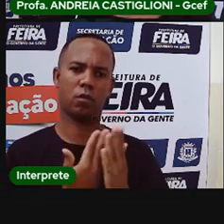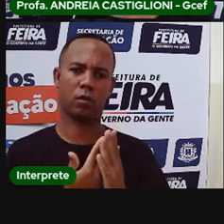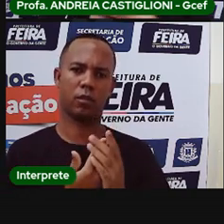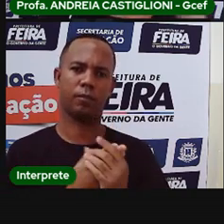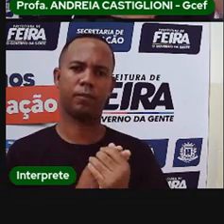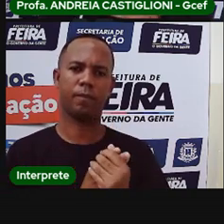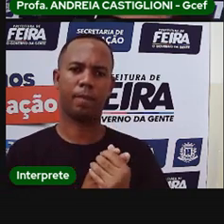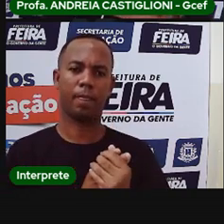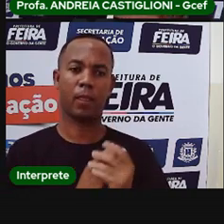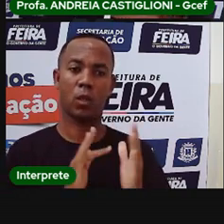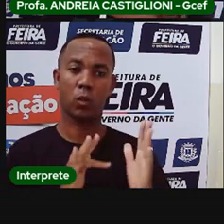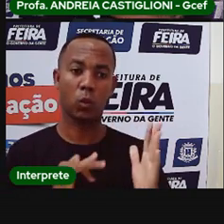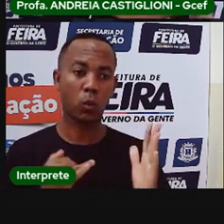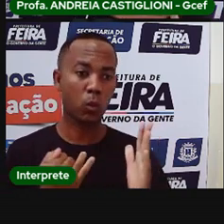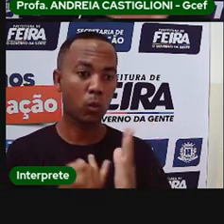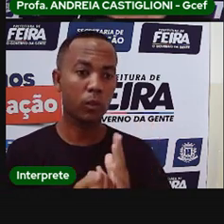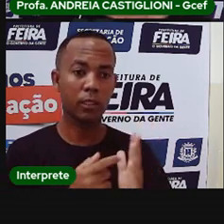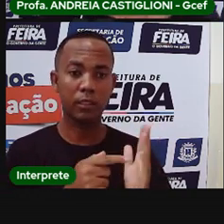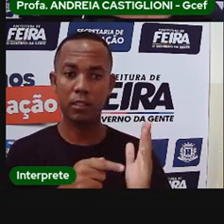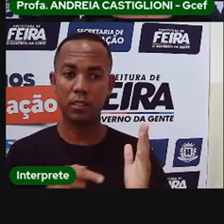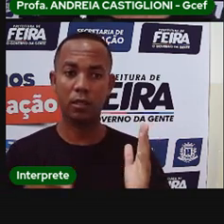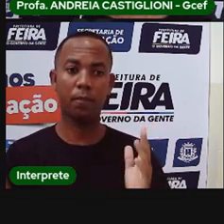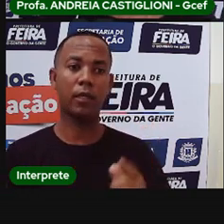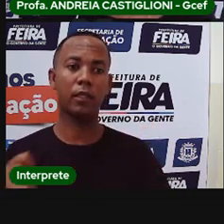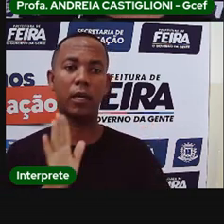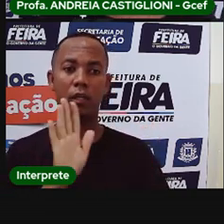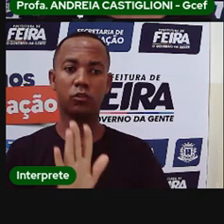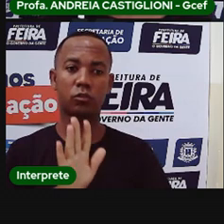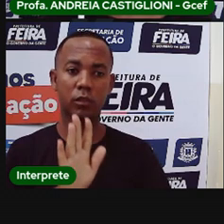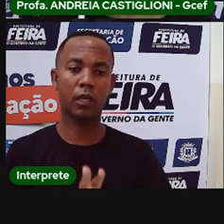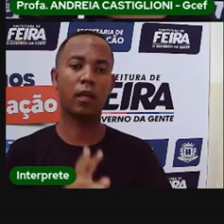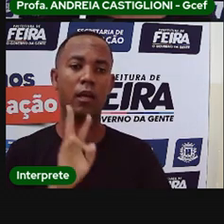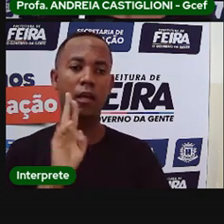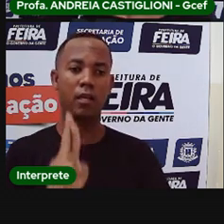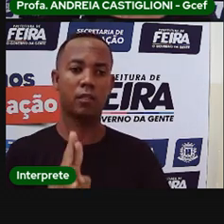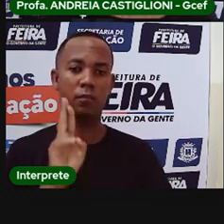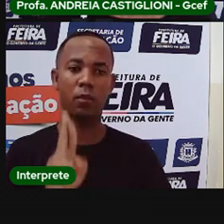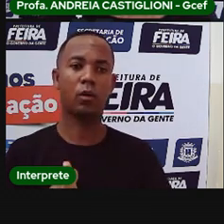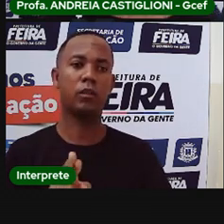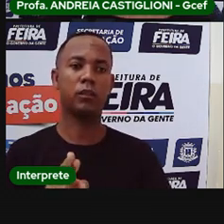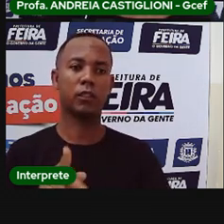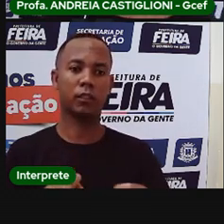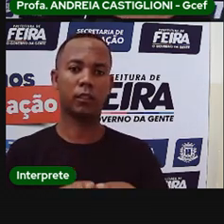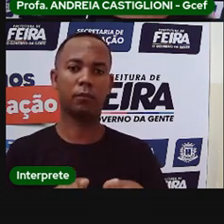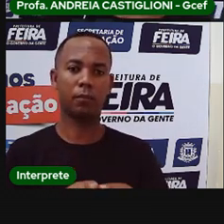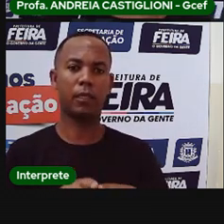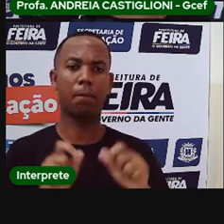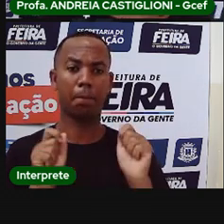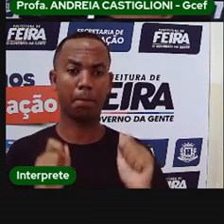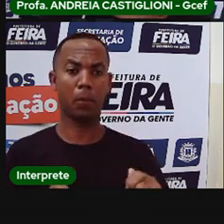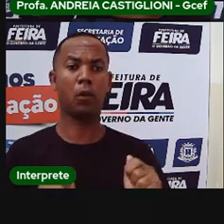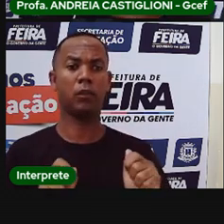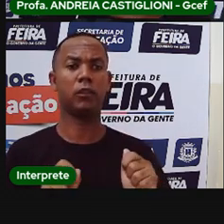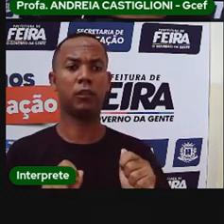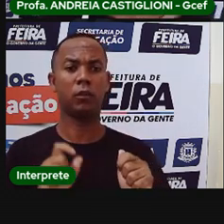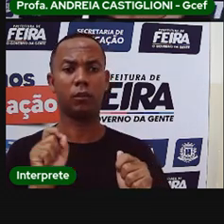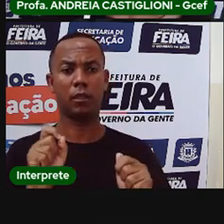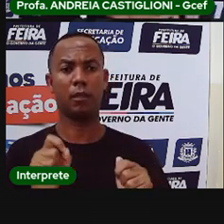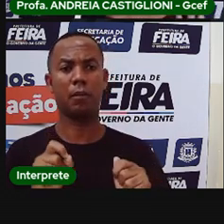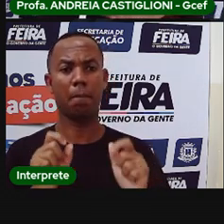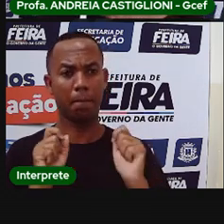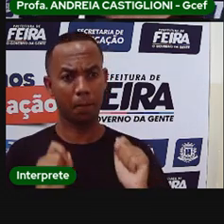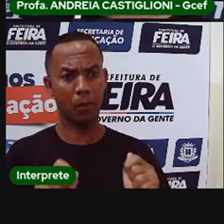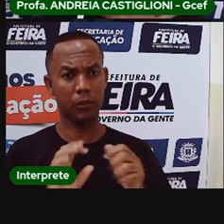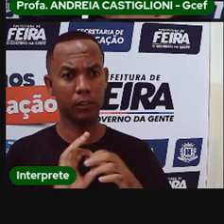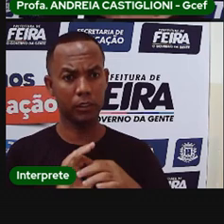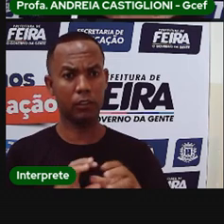de toda semana vão te ajudar nas respostas dessas atividades. Você ainda pode, se quiser e se puder,